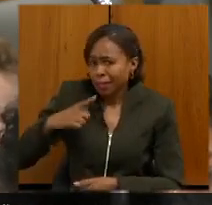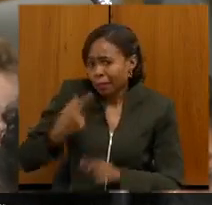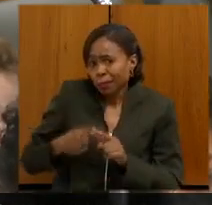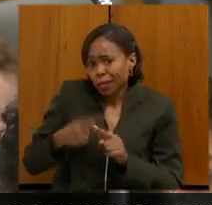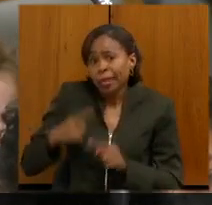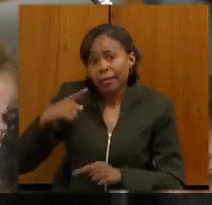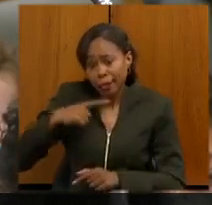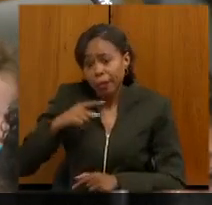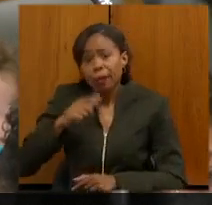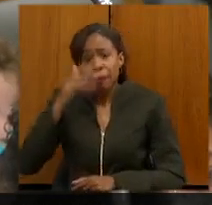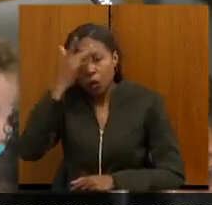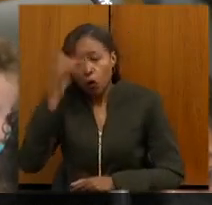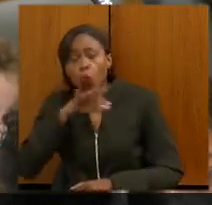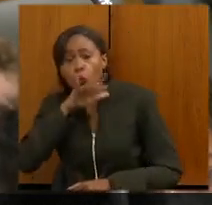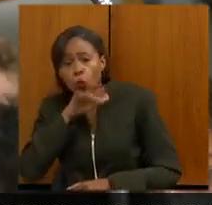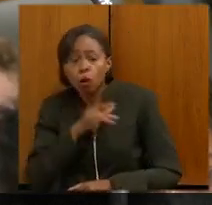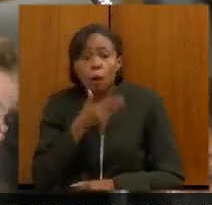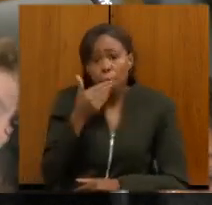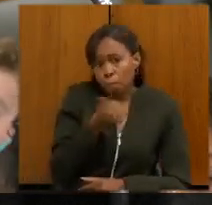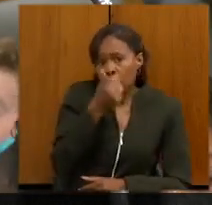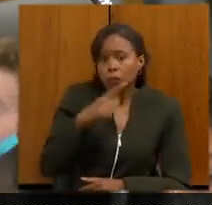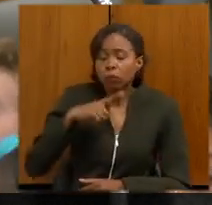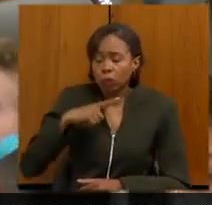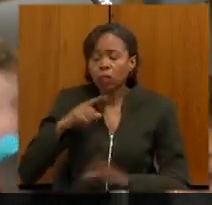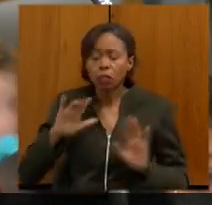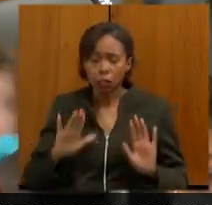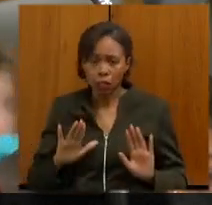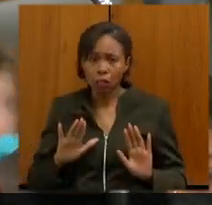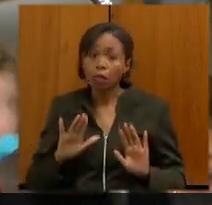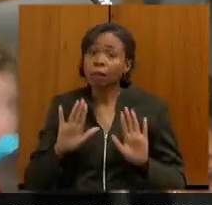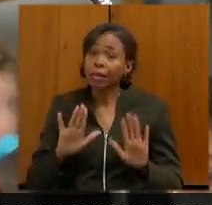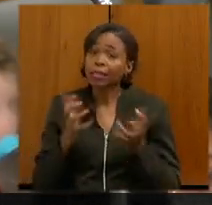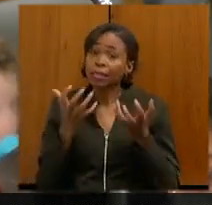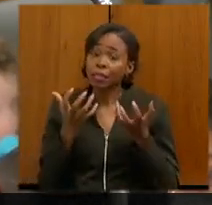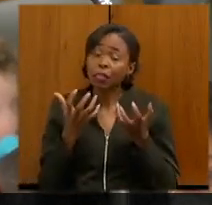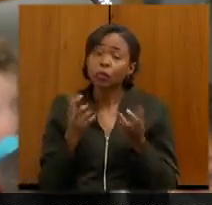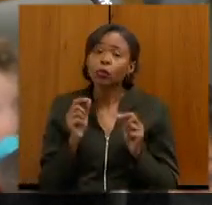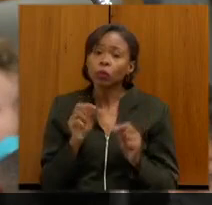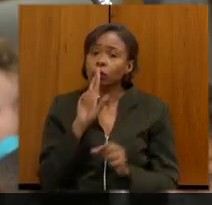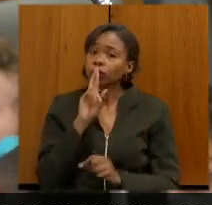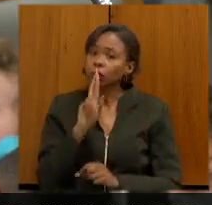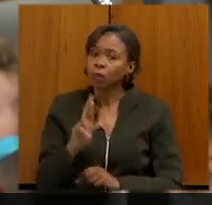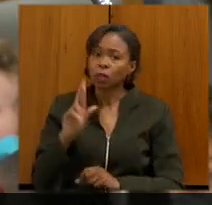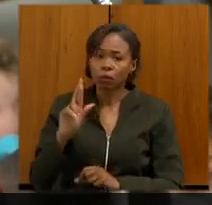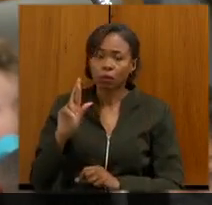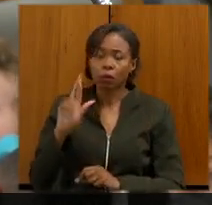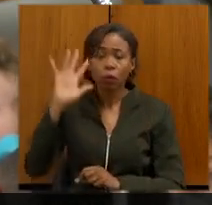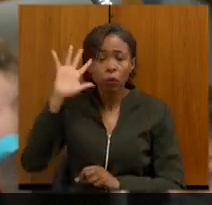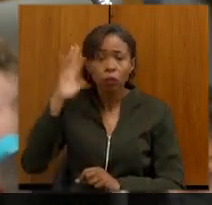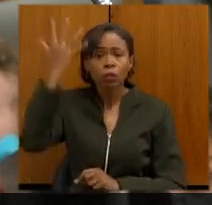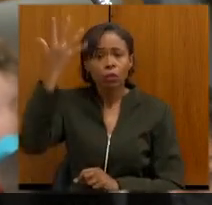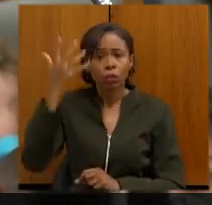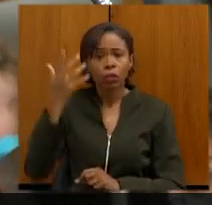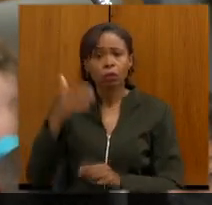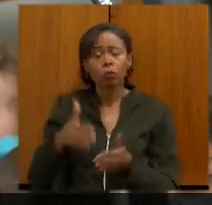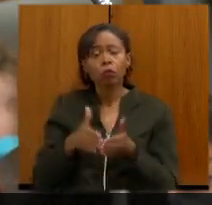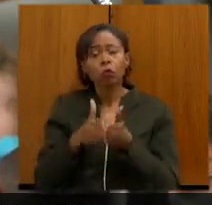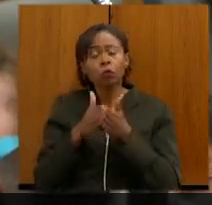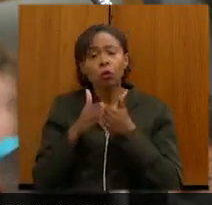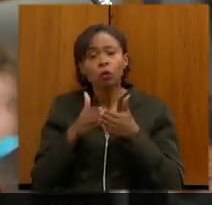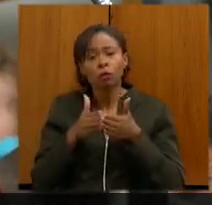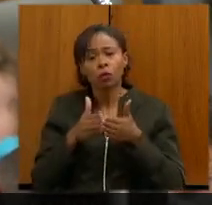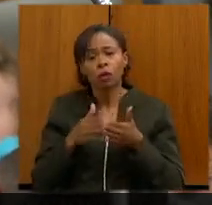melhores vai ter dos piores então a gente quer uma solução a gente pede socorro para mesa